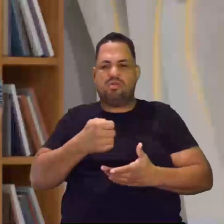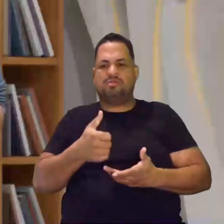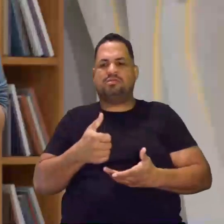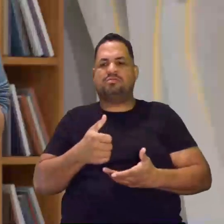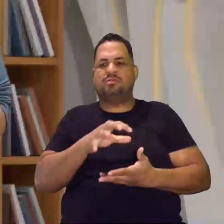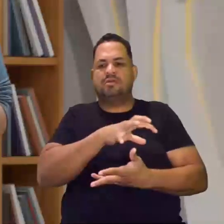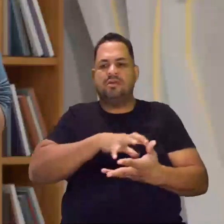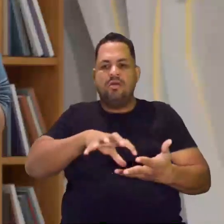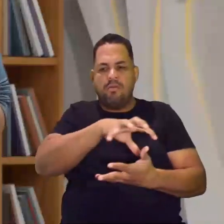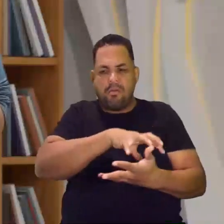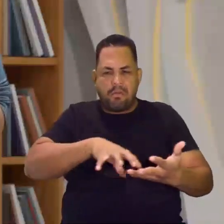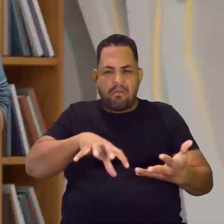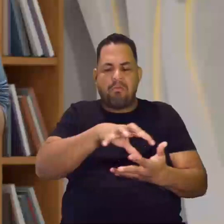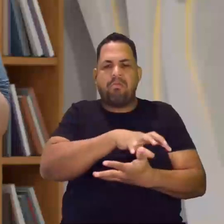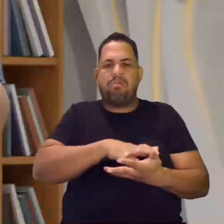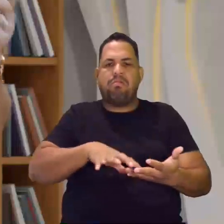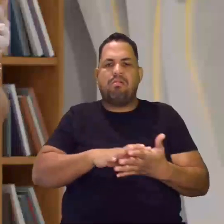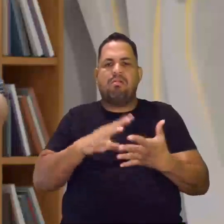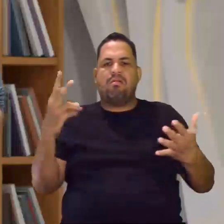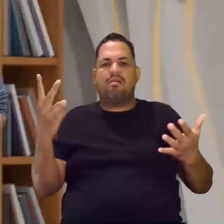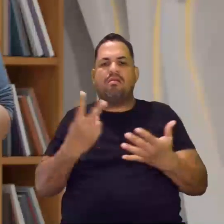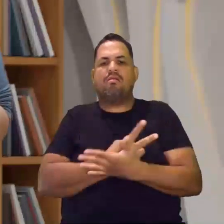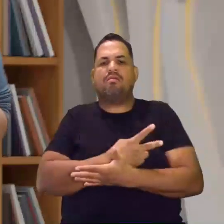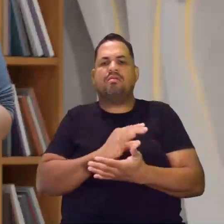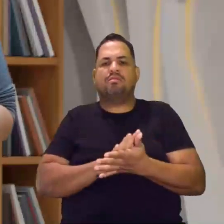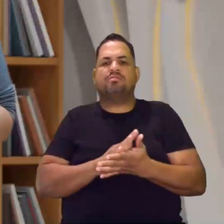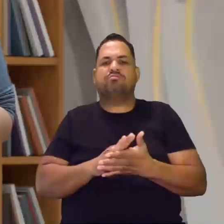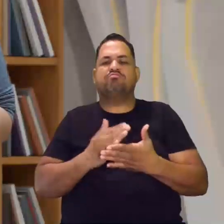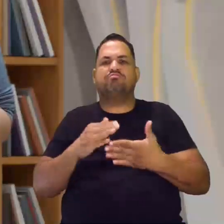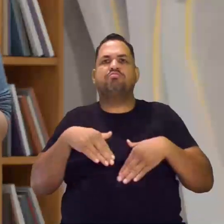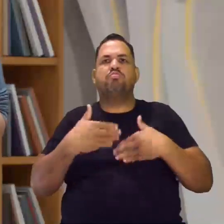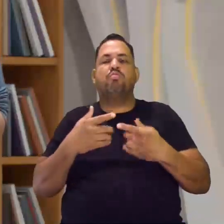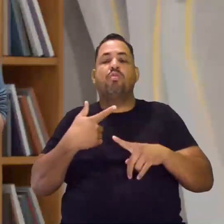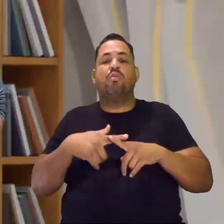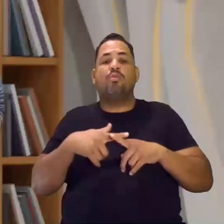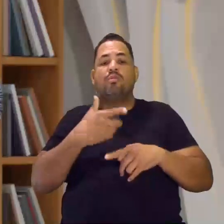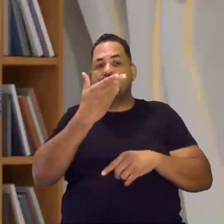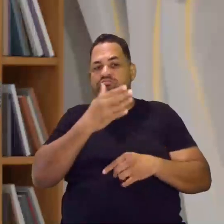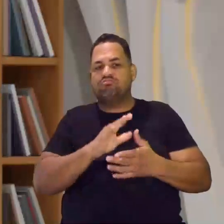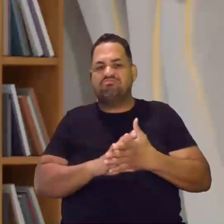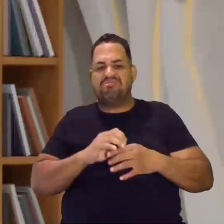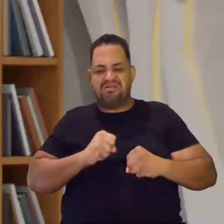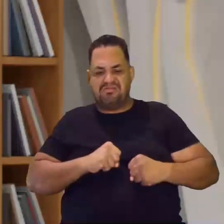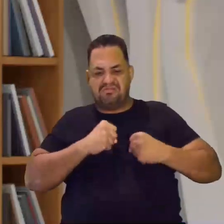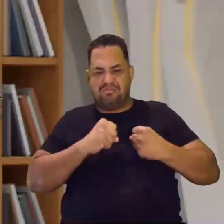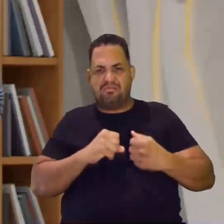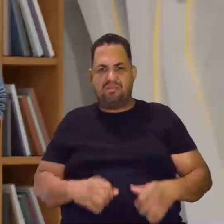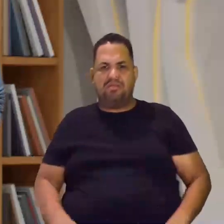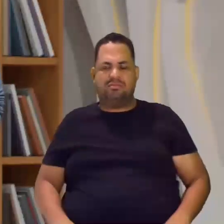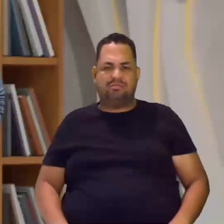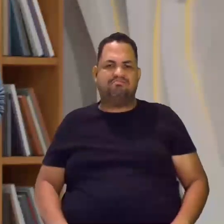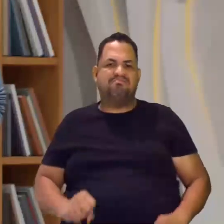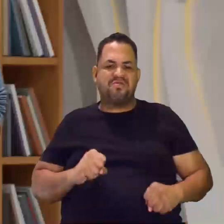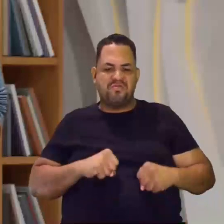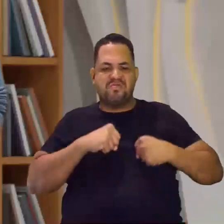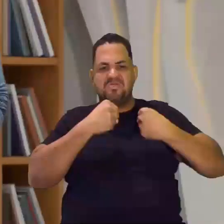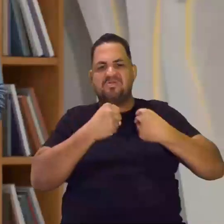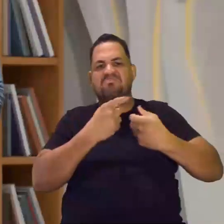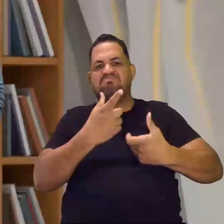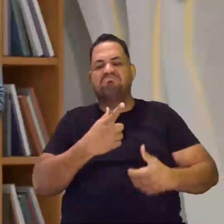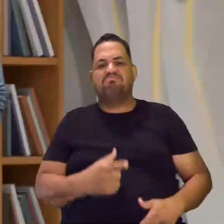né? Que ocorreu a partir da desobediência da Rosa, da coragem, né? Desobediência não, da coragem da